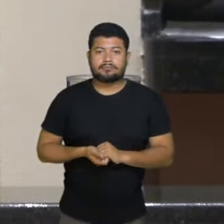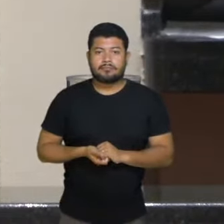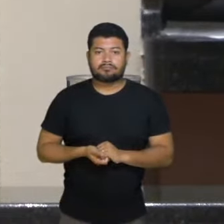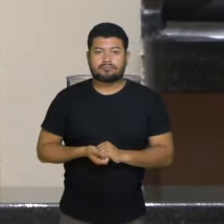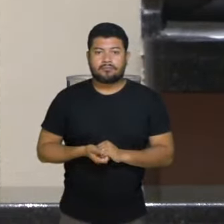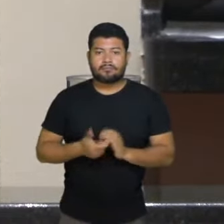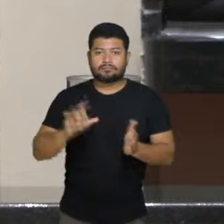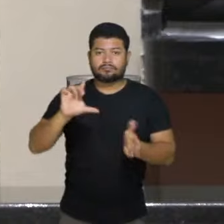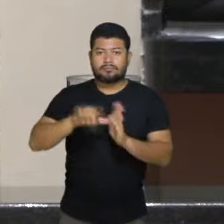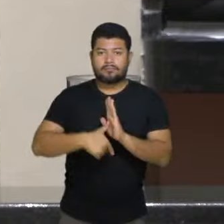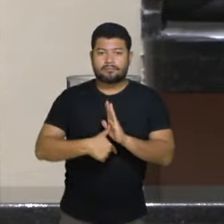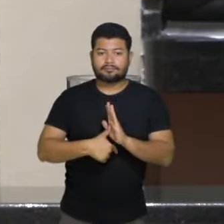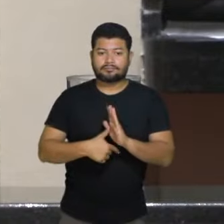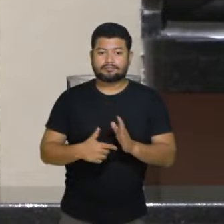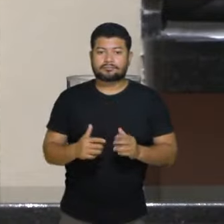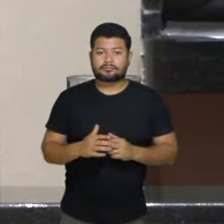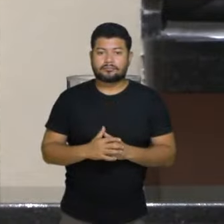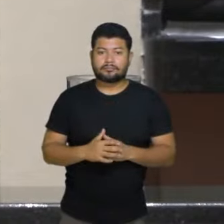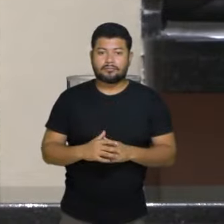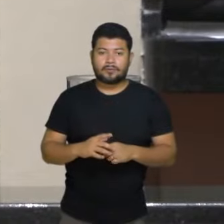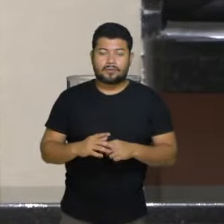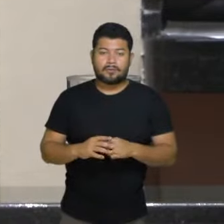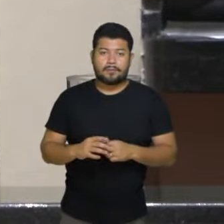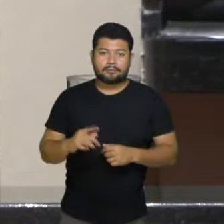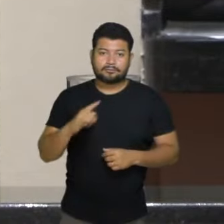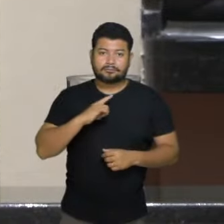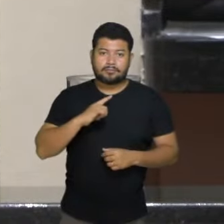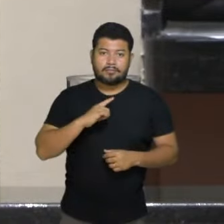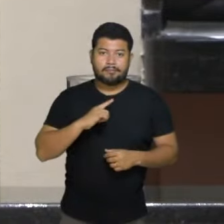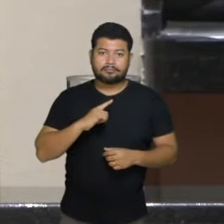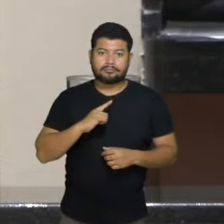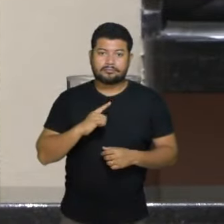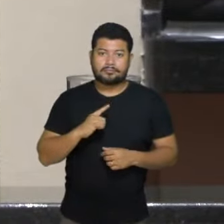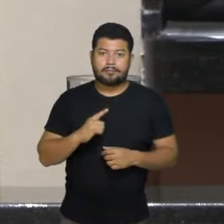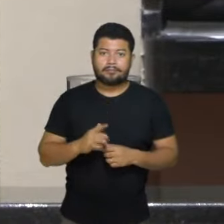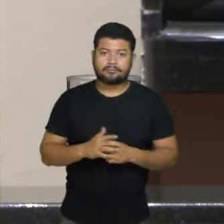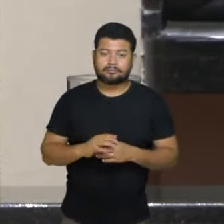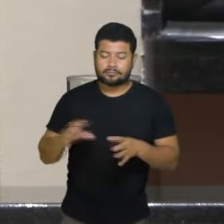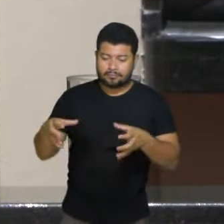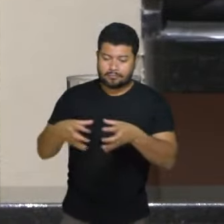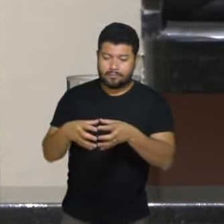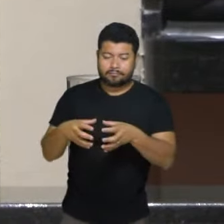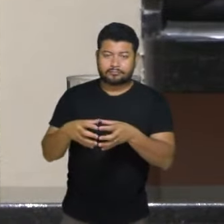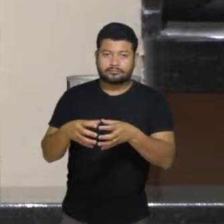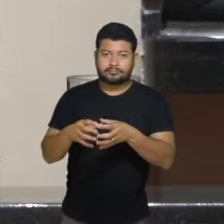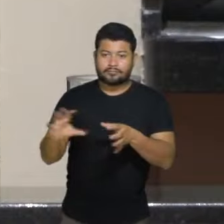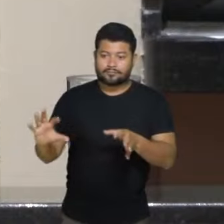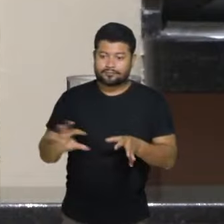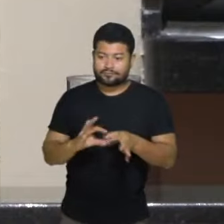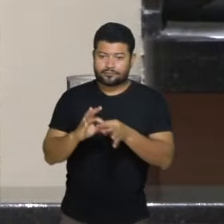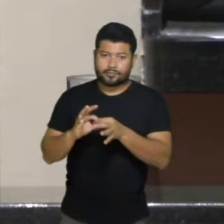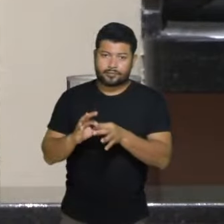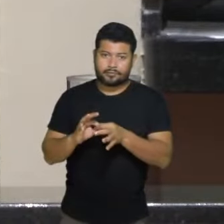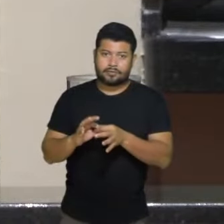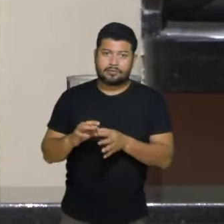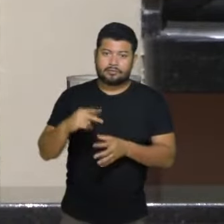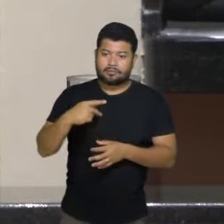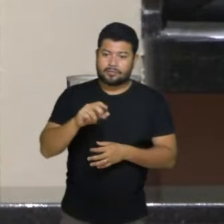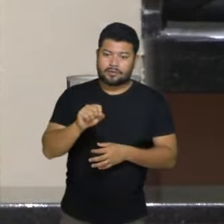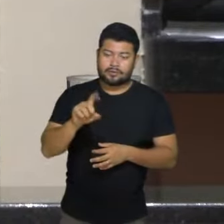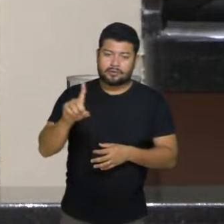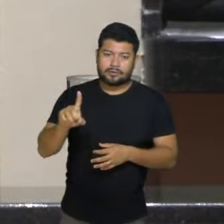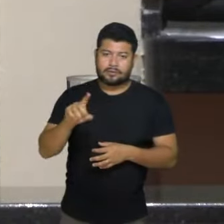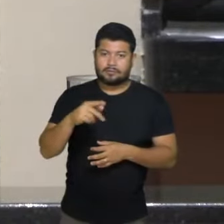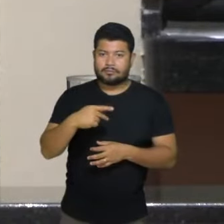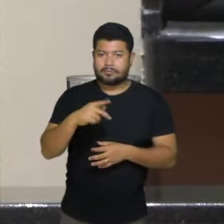Na sequência, nós temos ainda o bloco União, PSD e PTB. Nós não